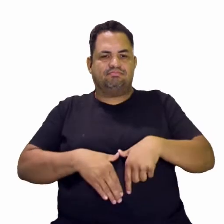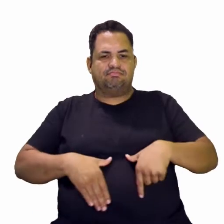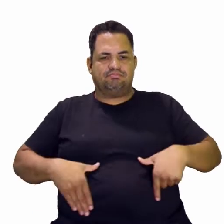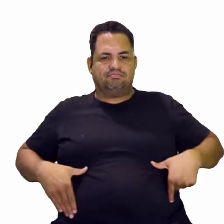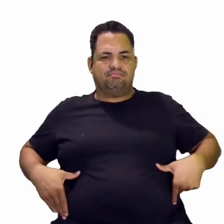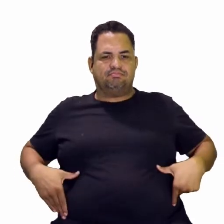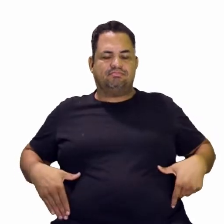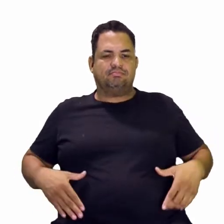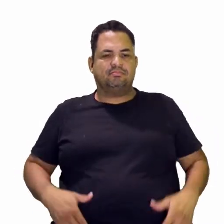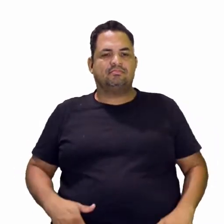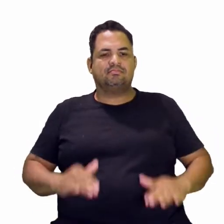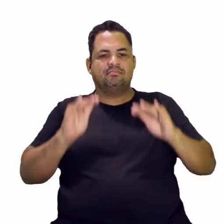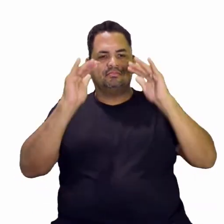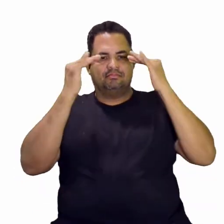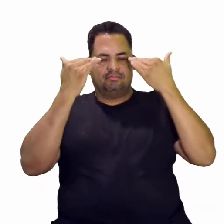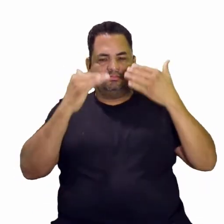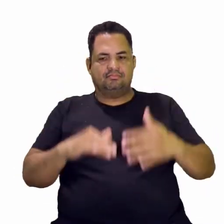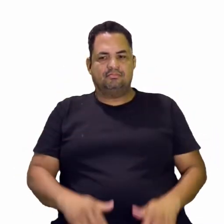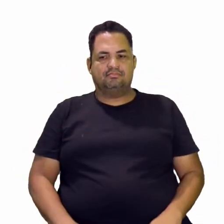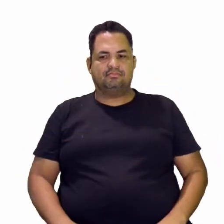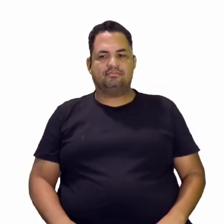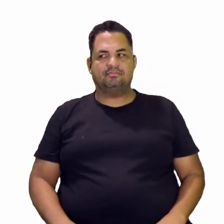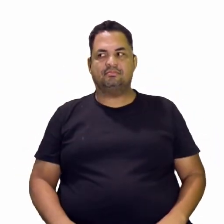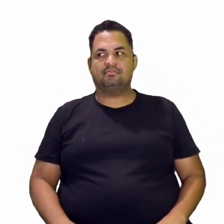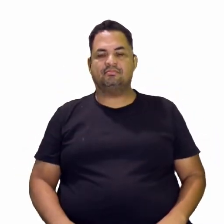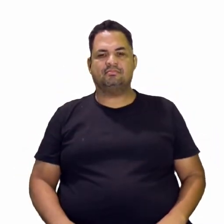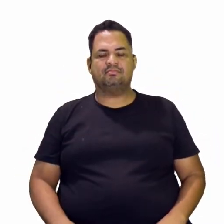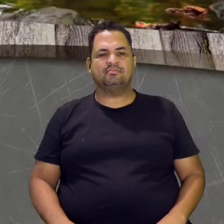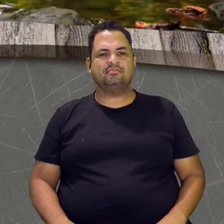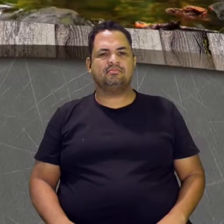Gente, presta atenção aqui, ó, que pra mim,